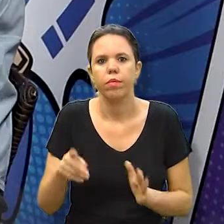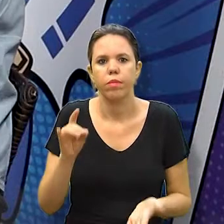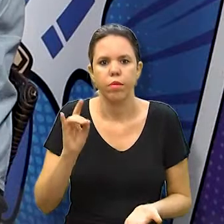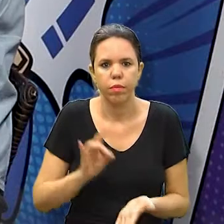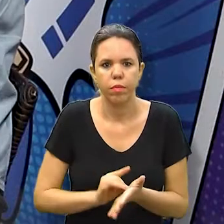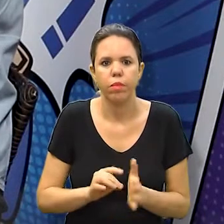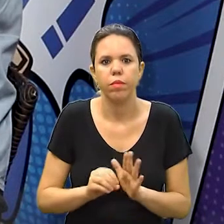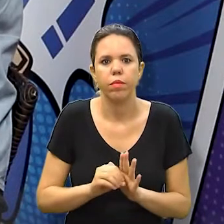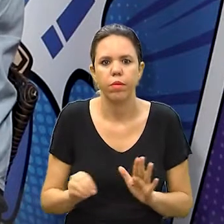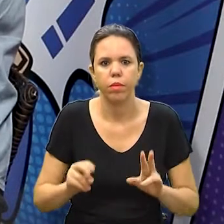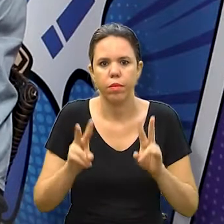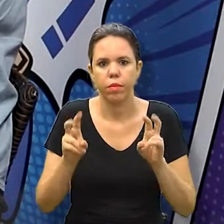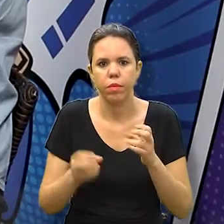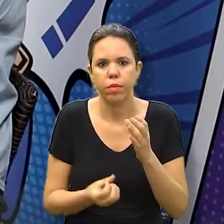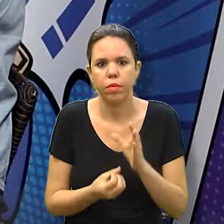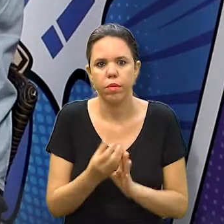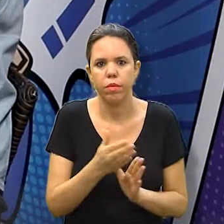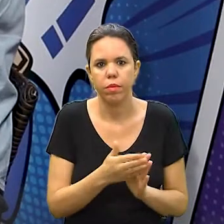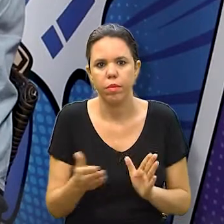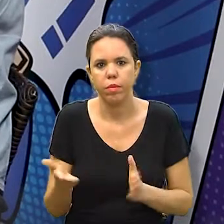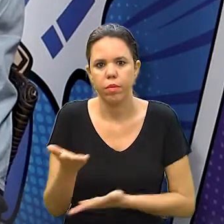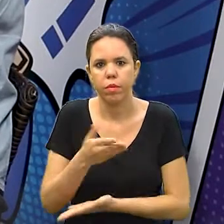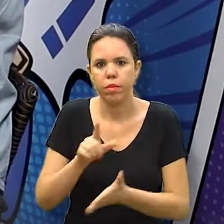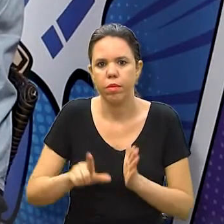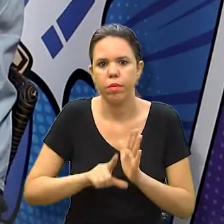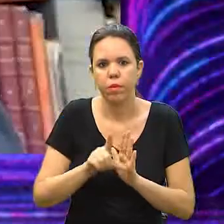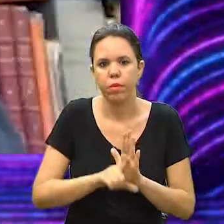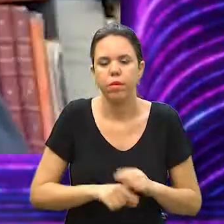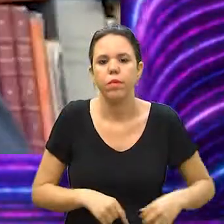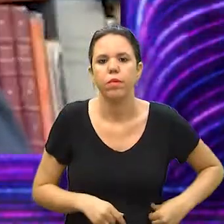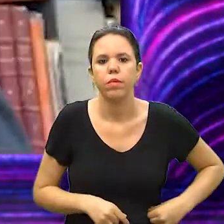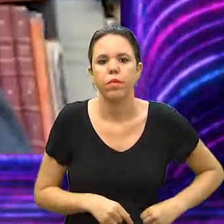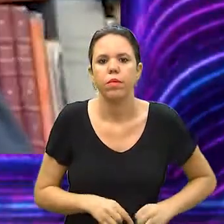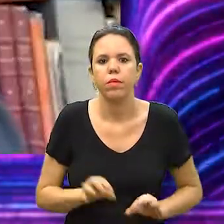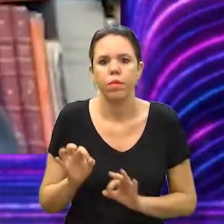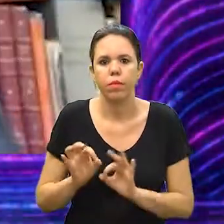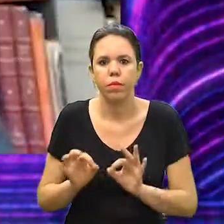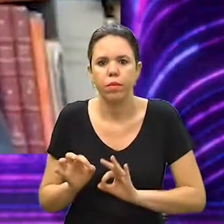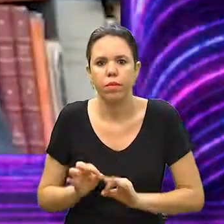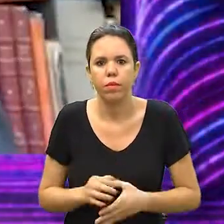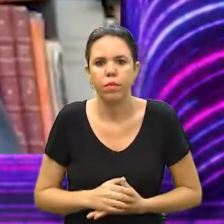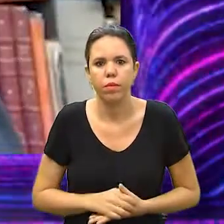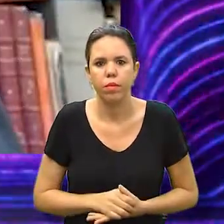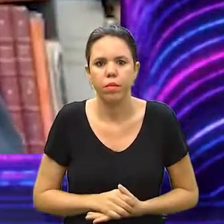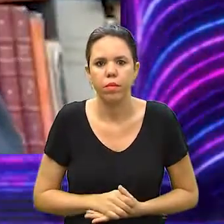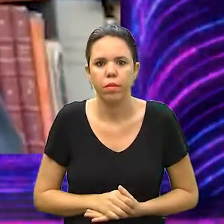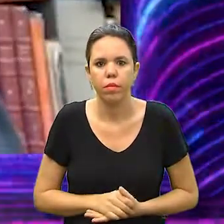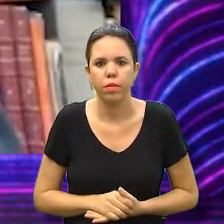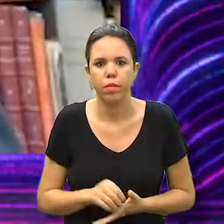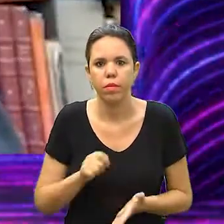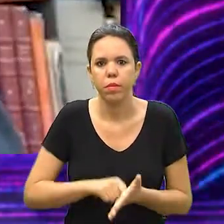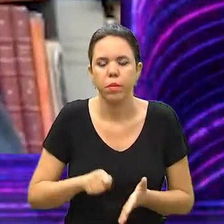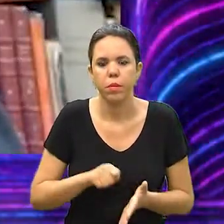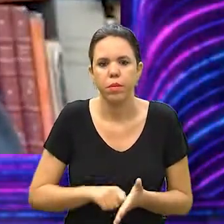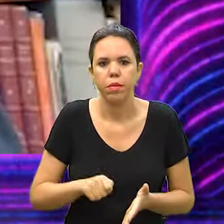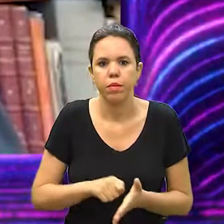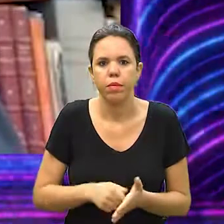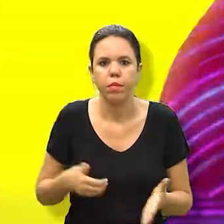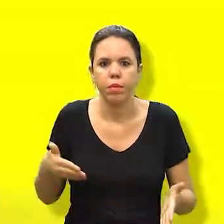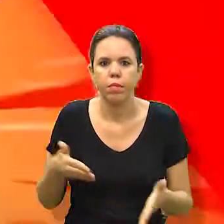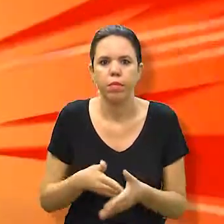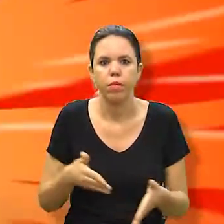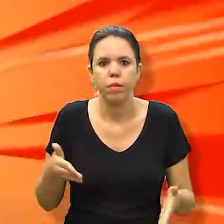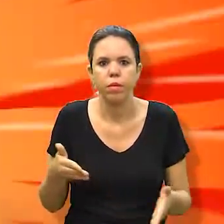próprio ofício, sobre a criação literária, sobre as formas, digamos, que os escritores,